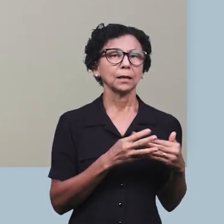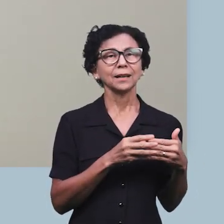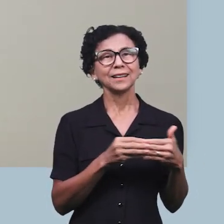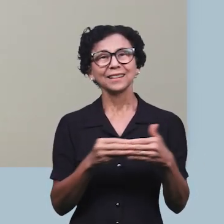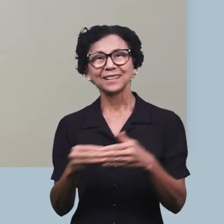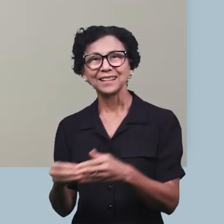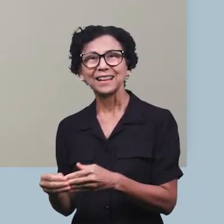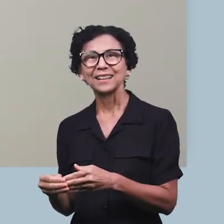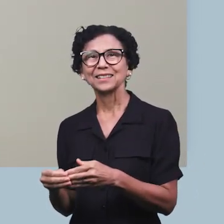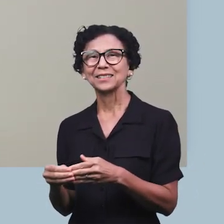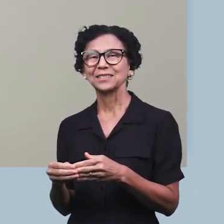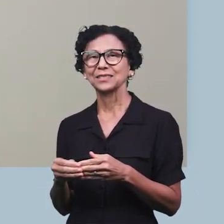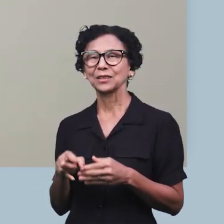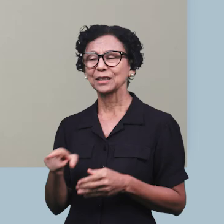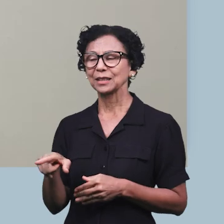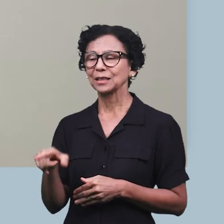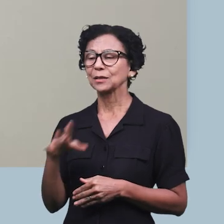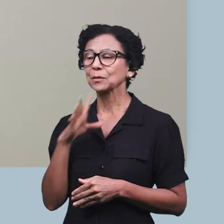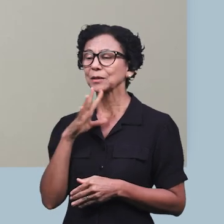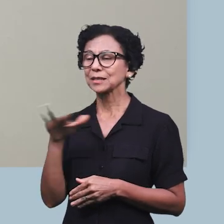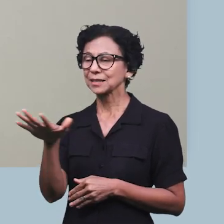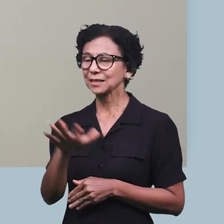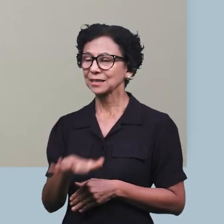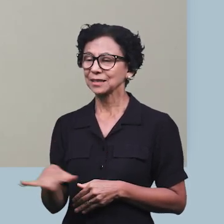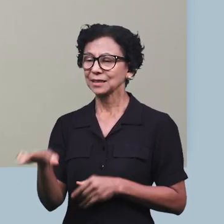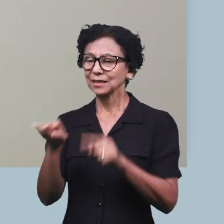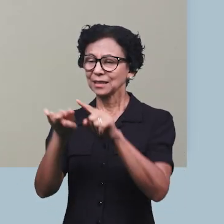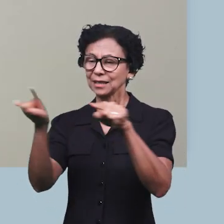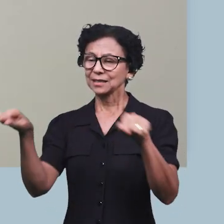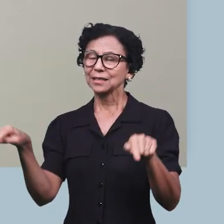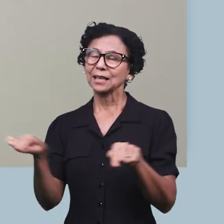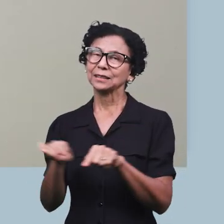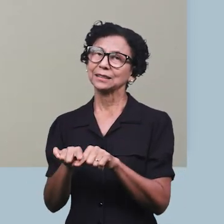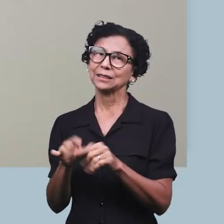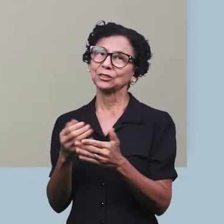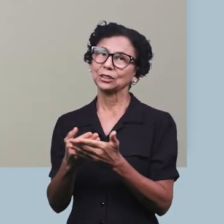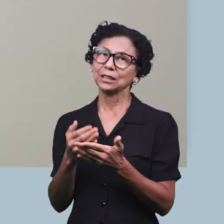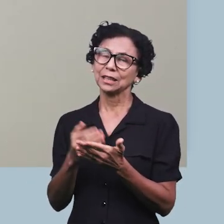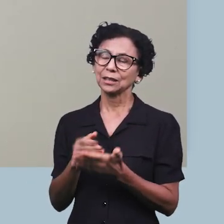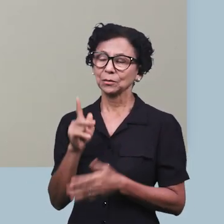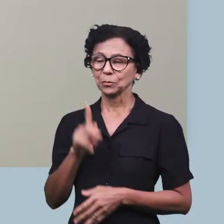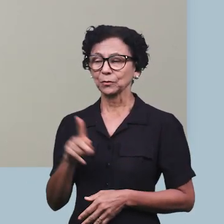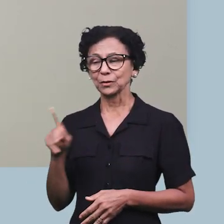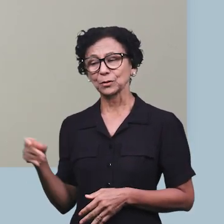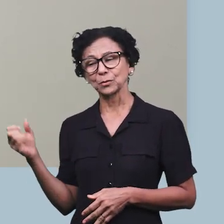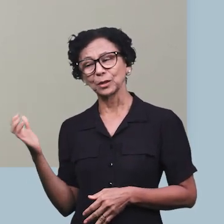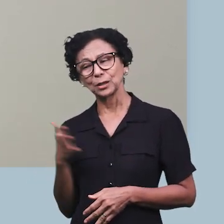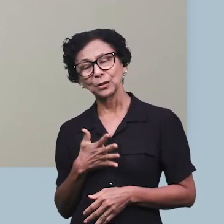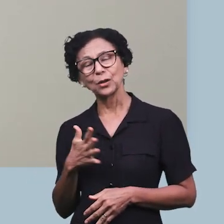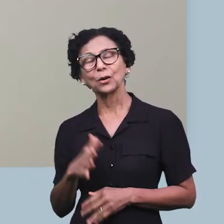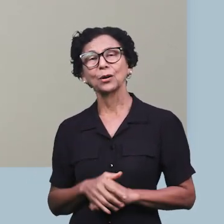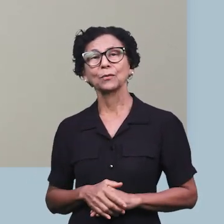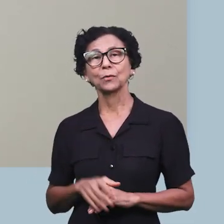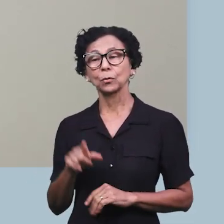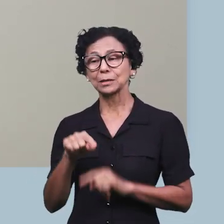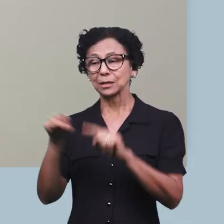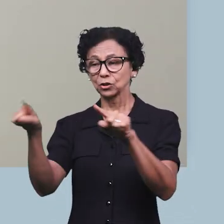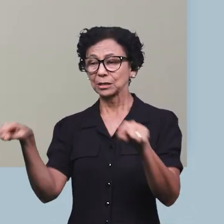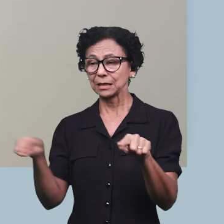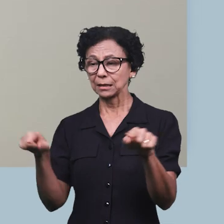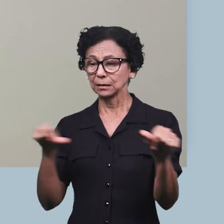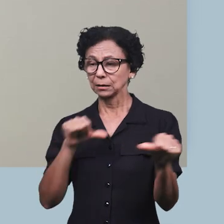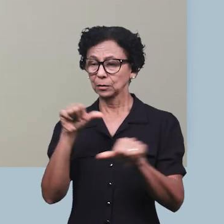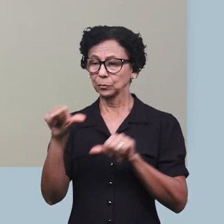poder conhecer a sala de aula, para ela conhecer a nova professora, ou se tiver uma mudança de classe, a mesma